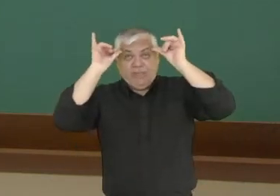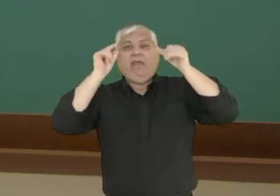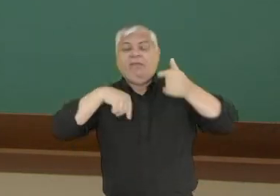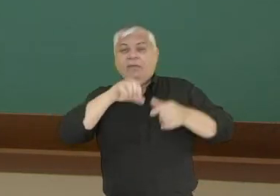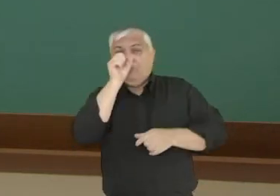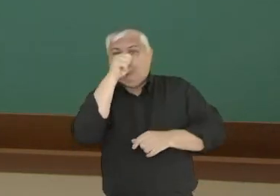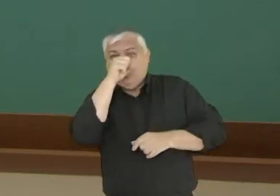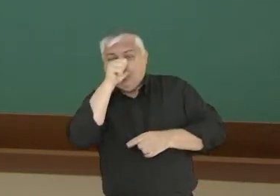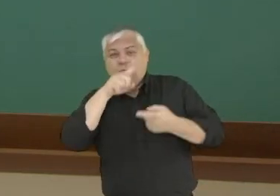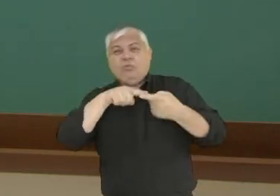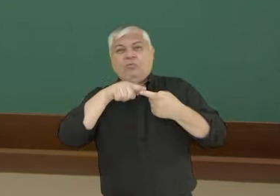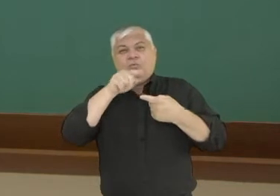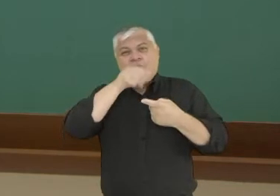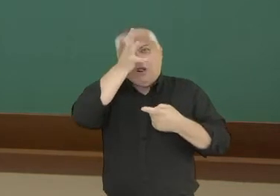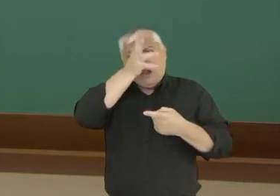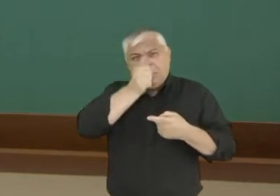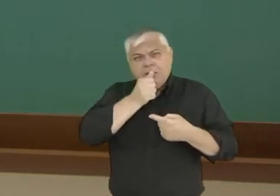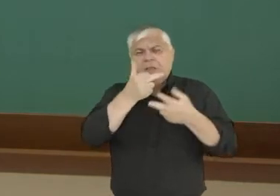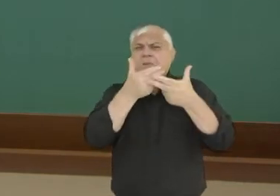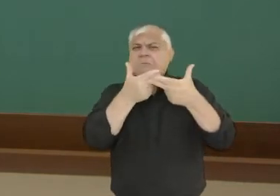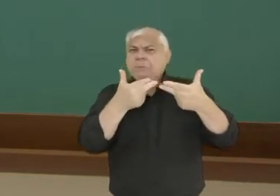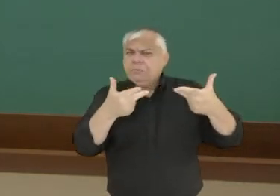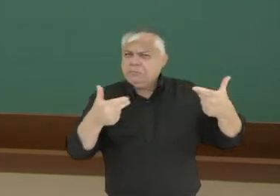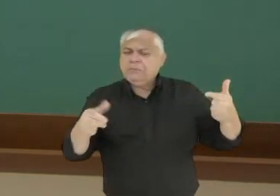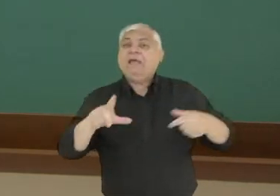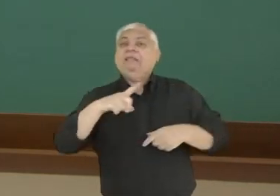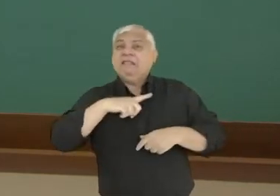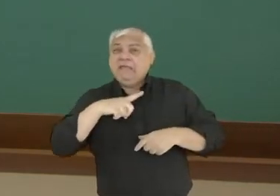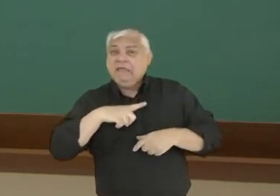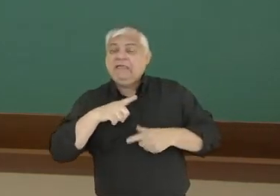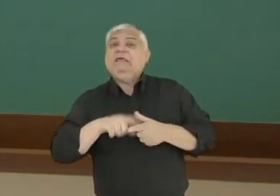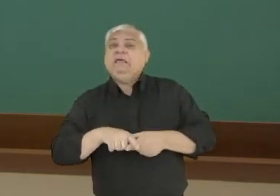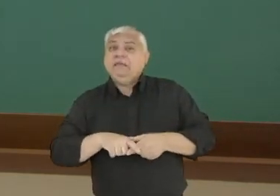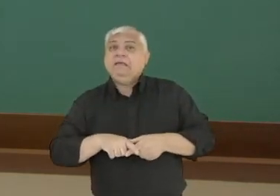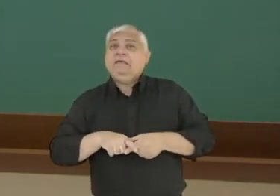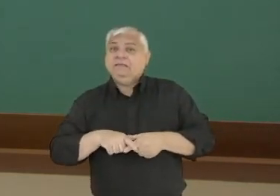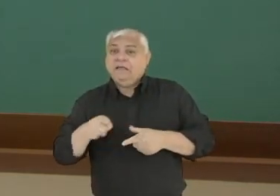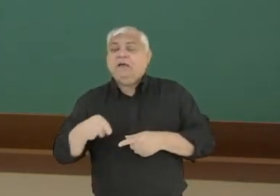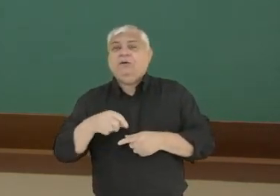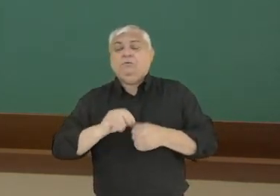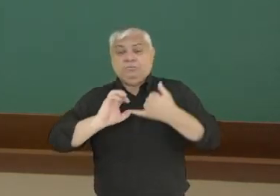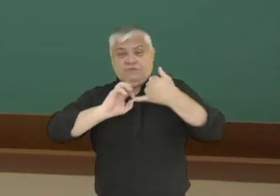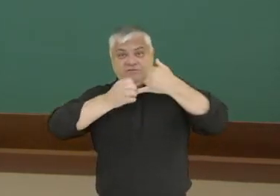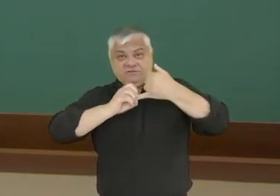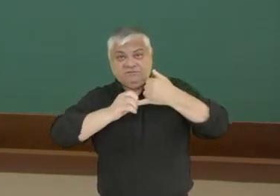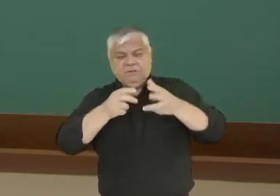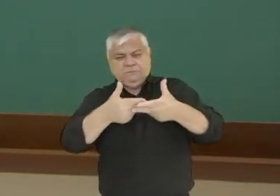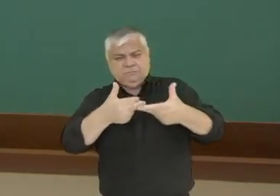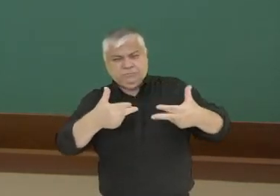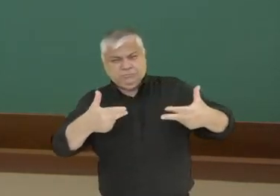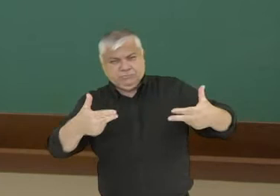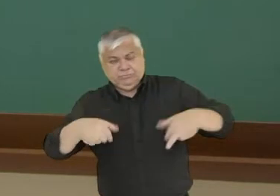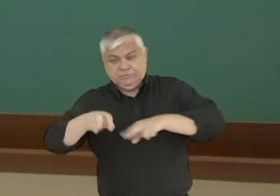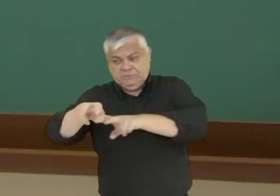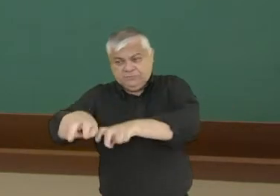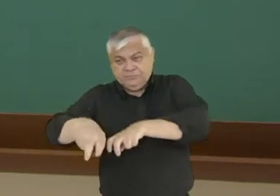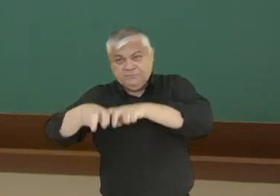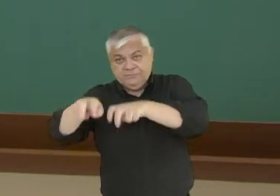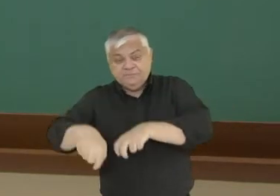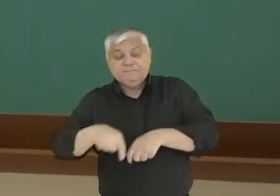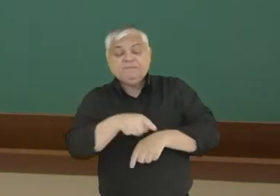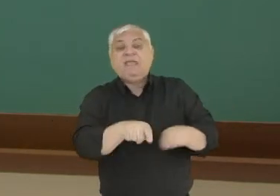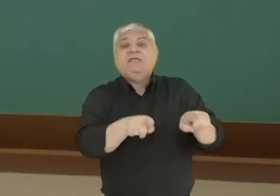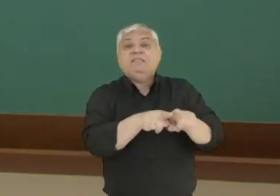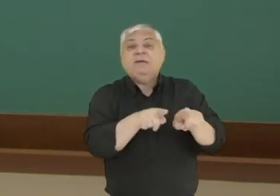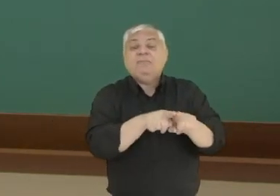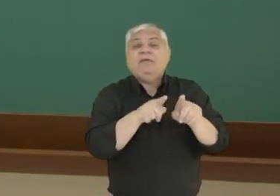animais porque quando eu falo de agropecuária envolvam atividades de cultivo de vegetais que a gente chama de agricultura e de